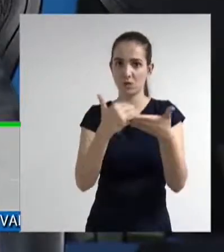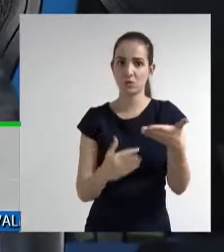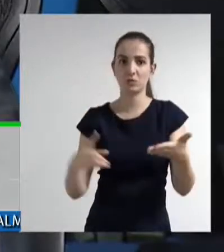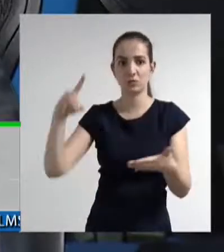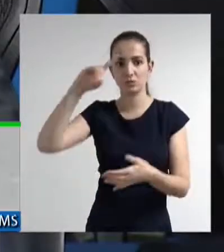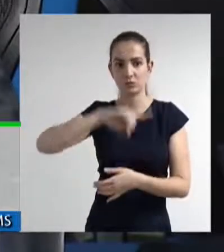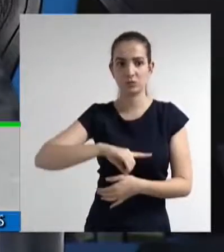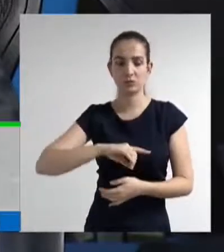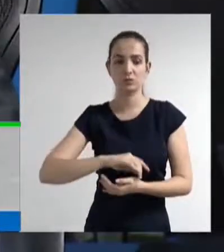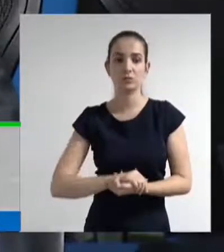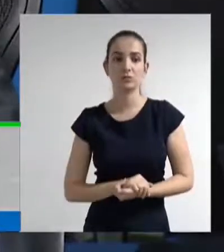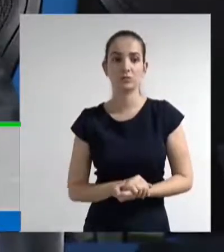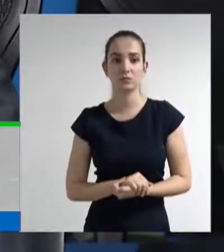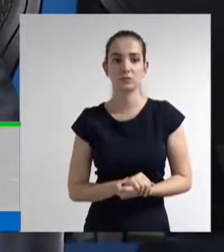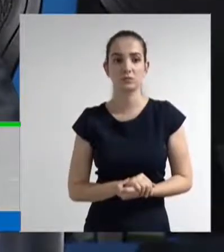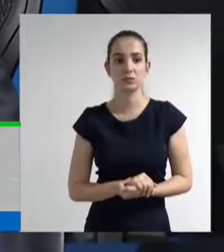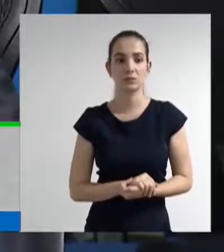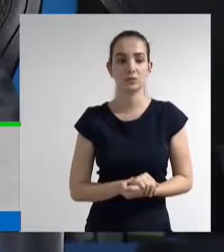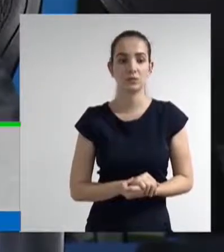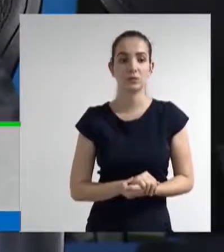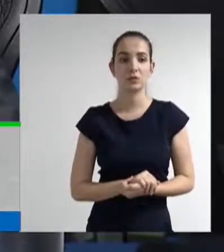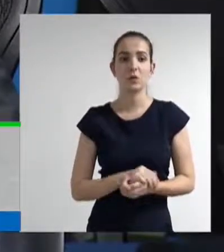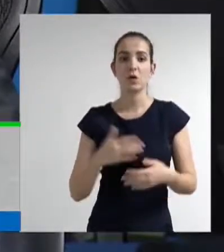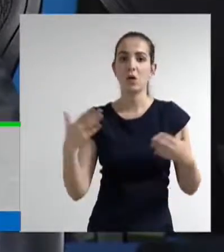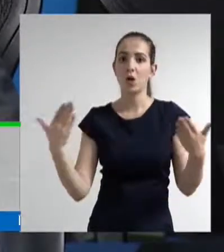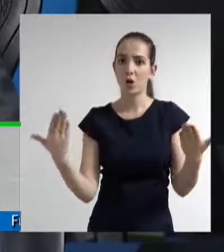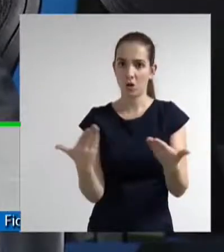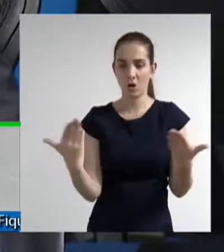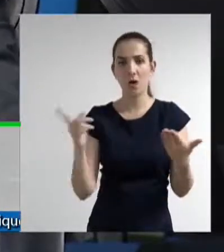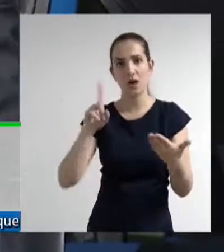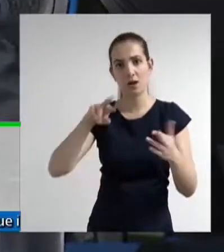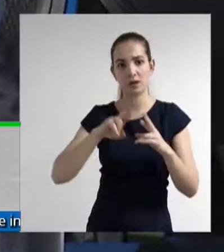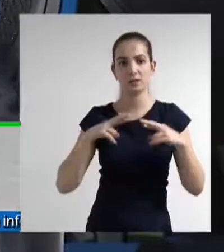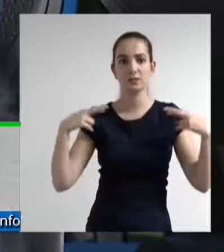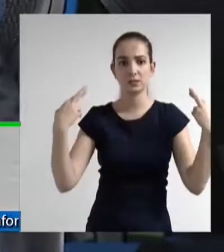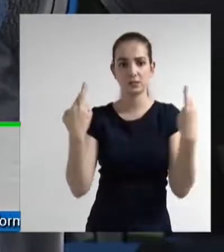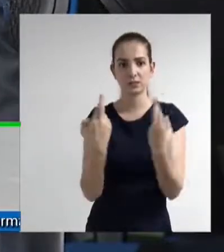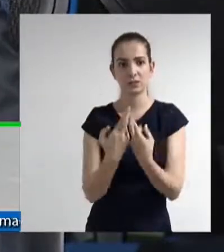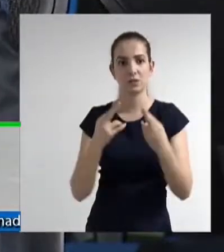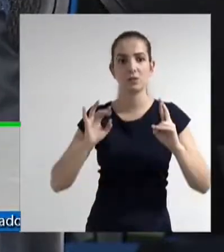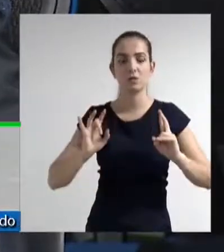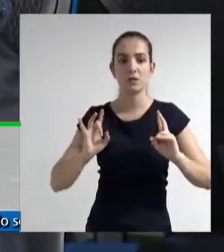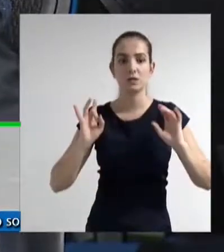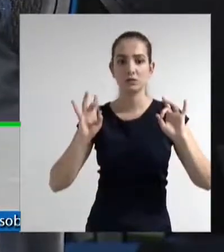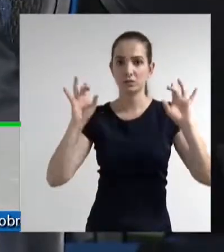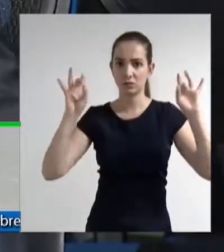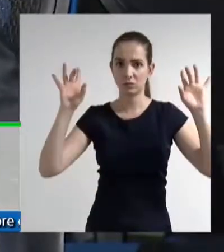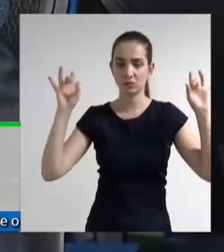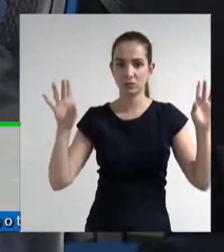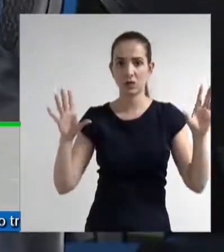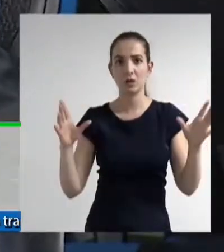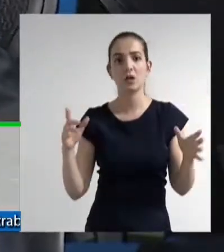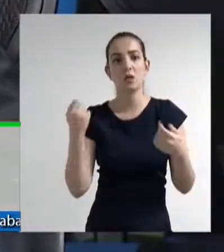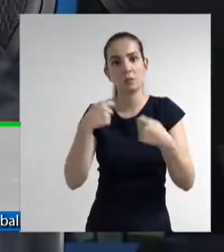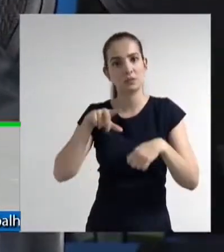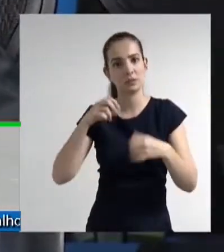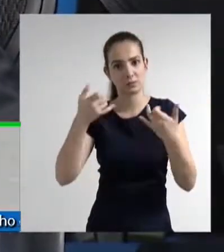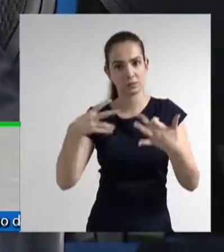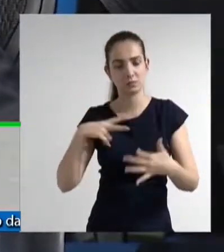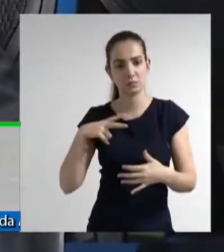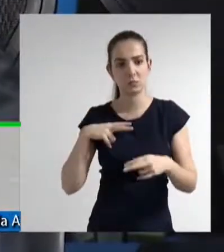dia, em função de ser sessão extraordinária, está suprimidas as explicações pessoais. Esta presidência vai